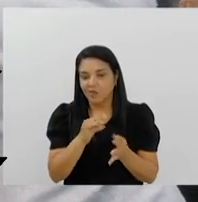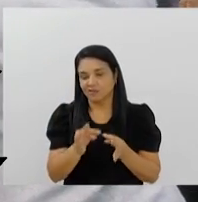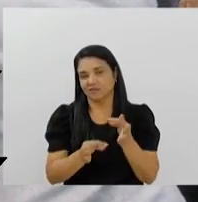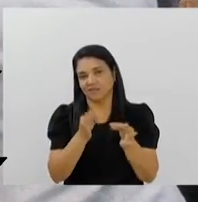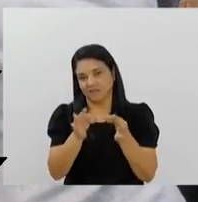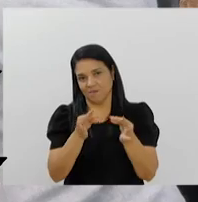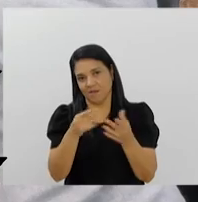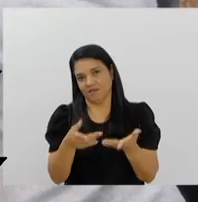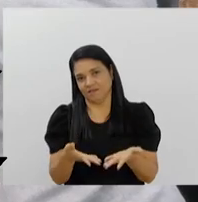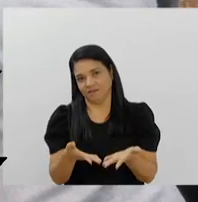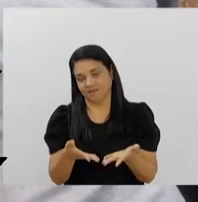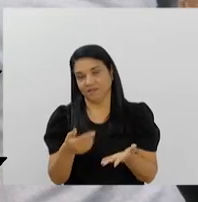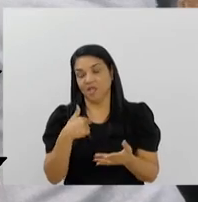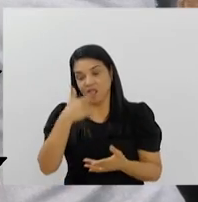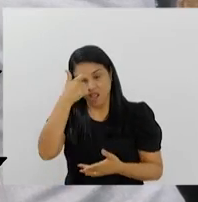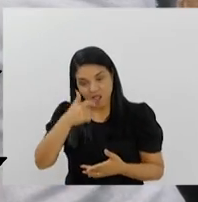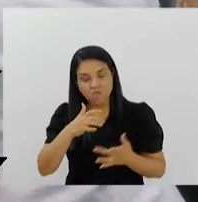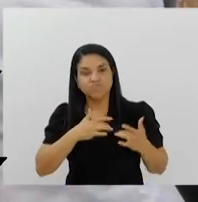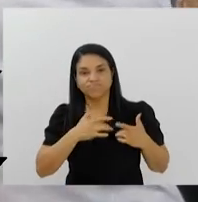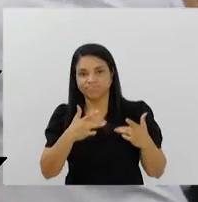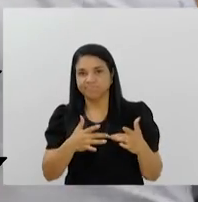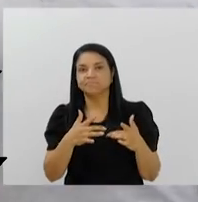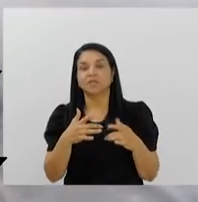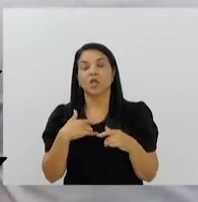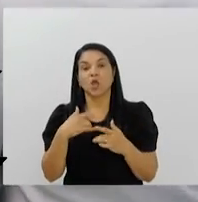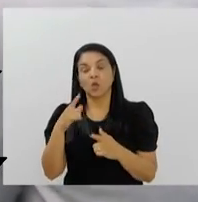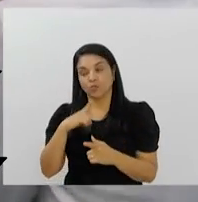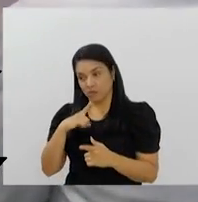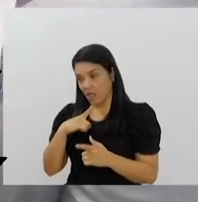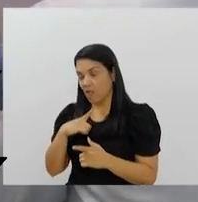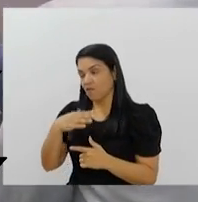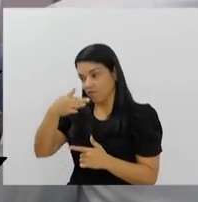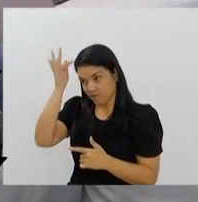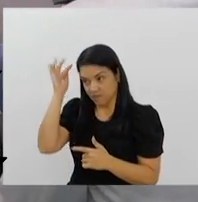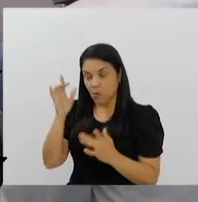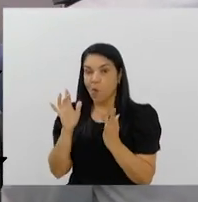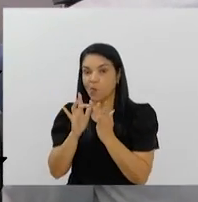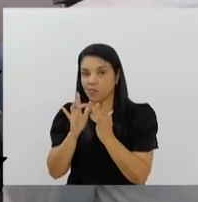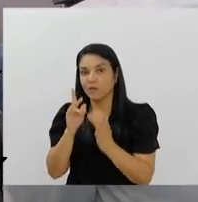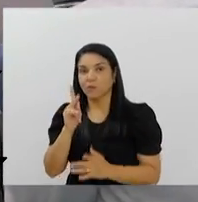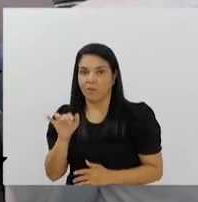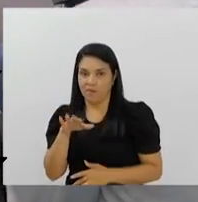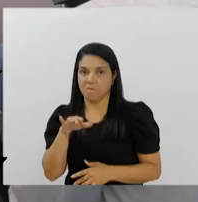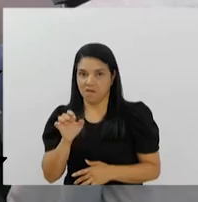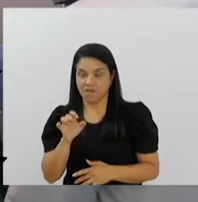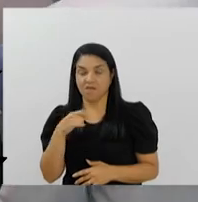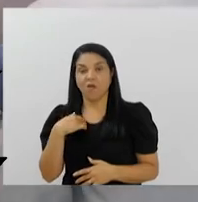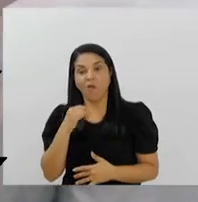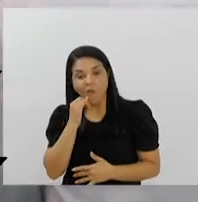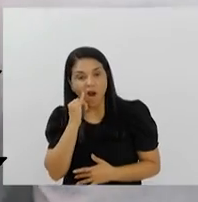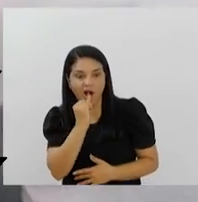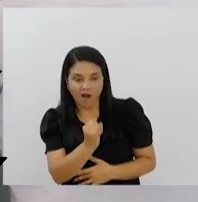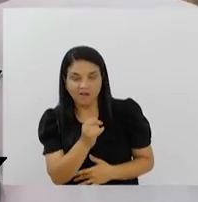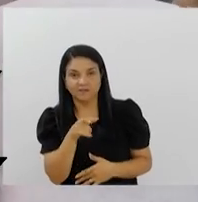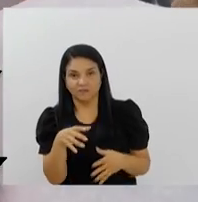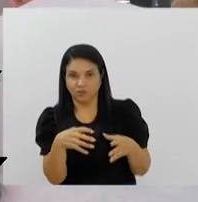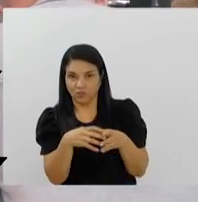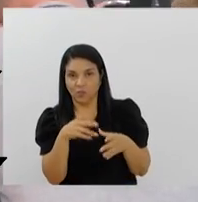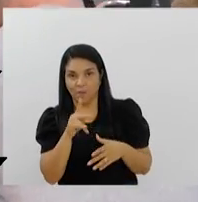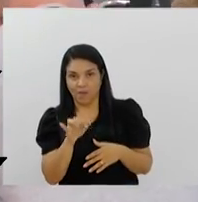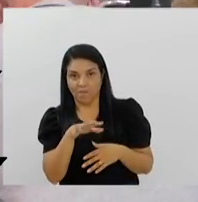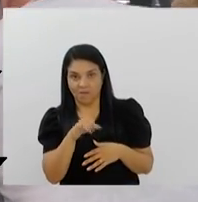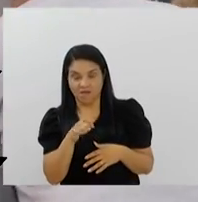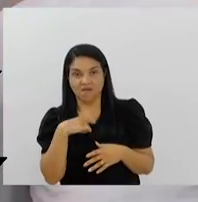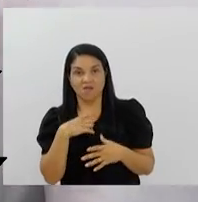comigo eu tive o contato eu tenho contato com alguns pais algumas mães e eu falei para eles Olha eu não quero resolver